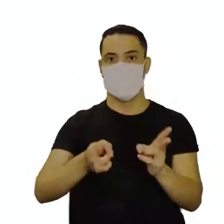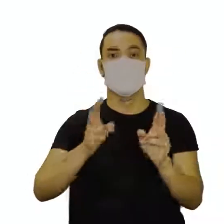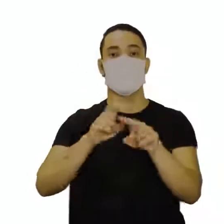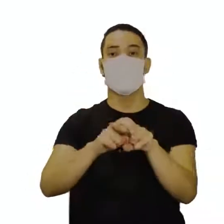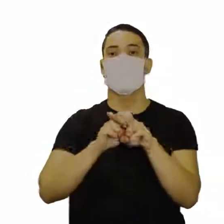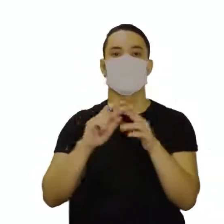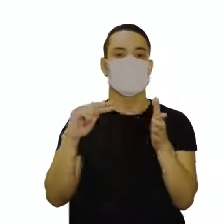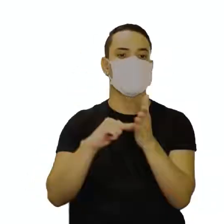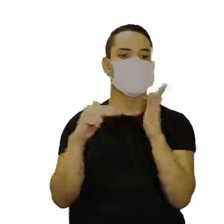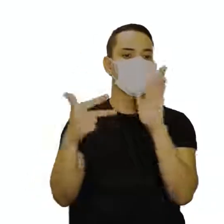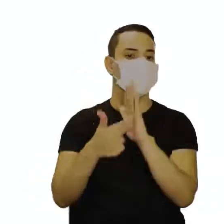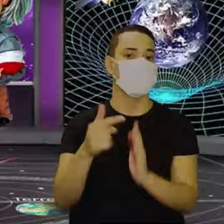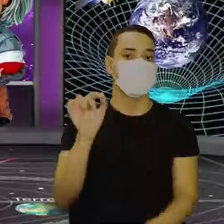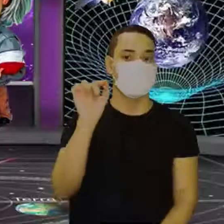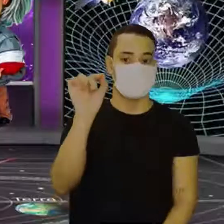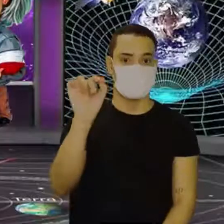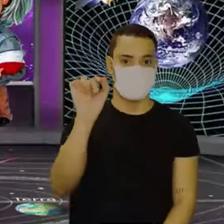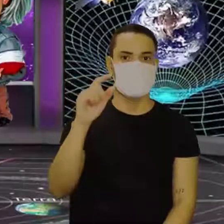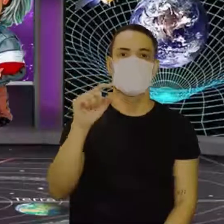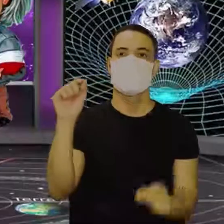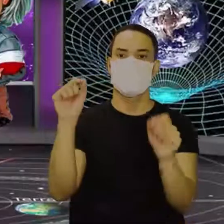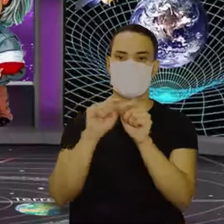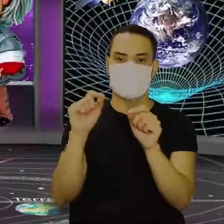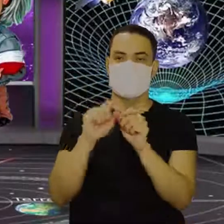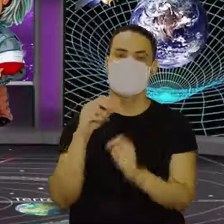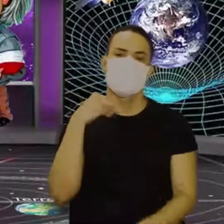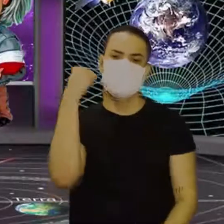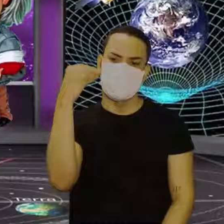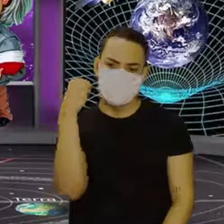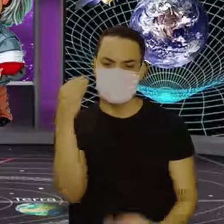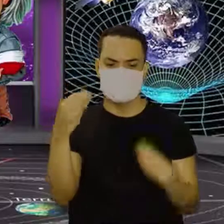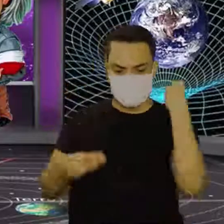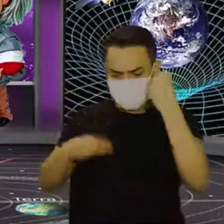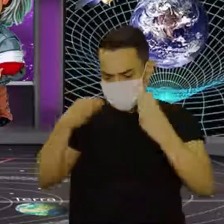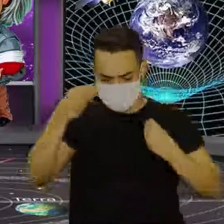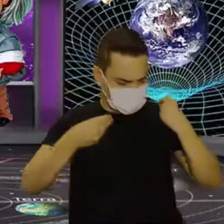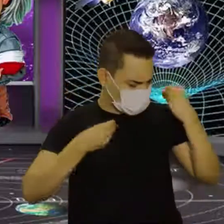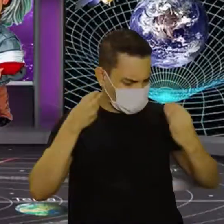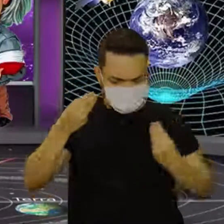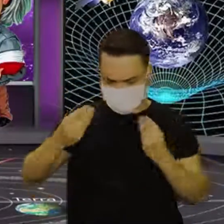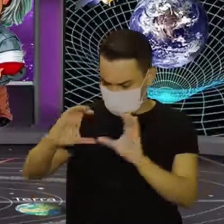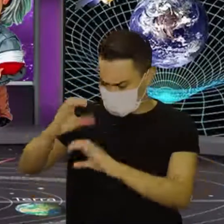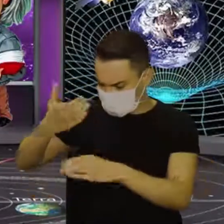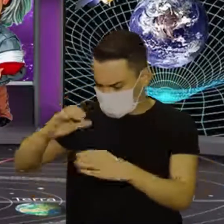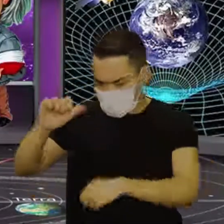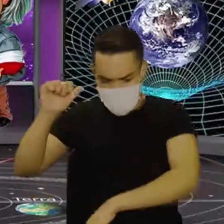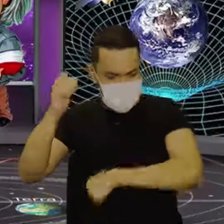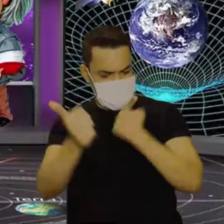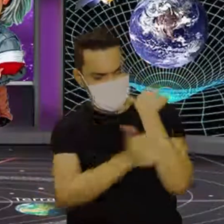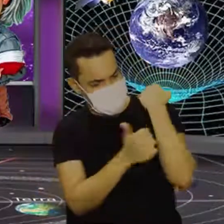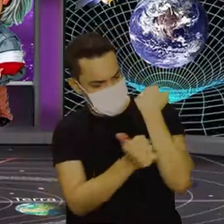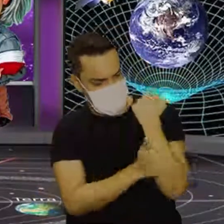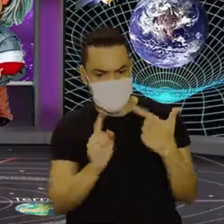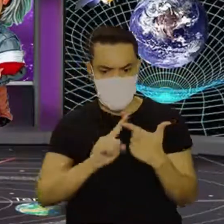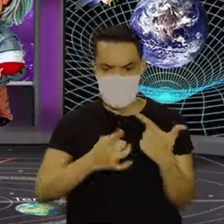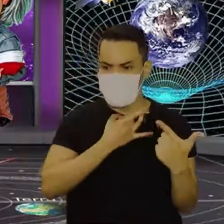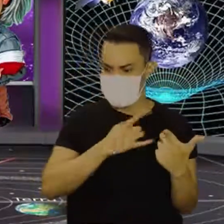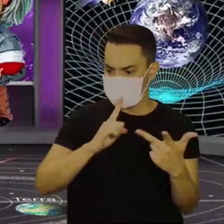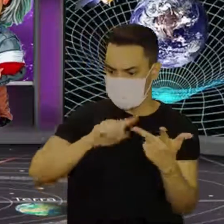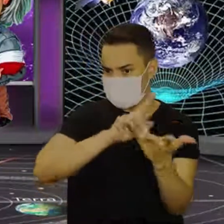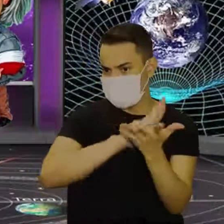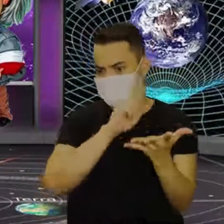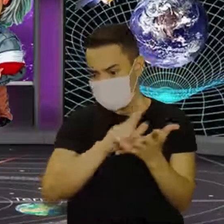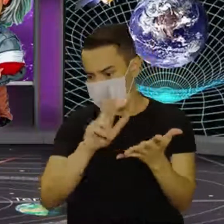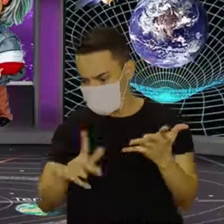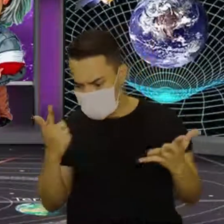que ele quer dizer? Ele fez um experimento, fez outro, vou tentar aqui com a madeira, vou tentar com plástico, vou tentar com outra